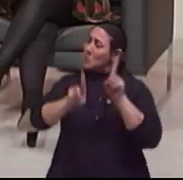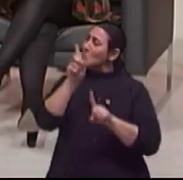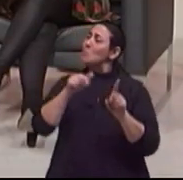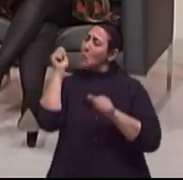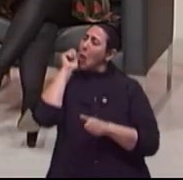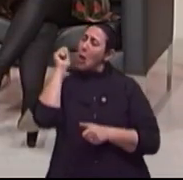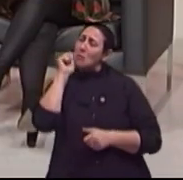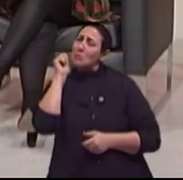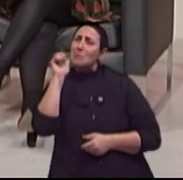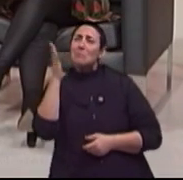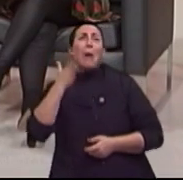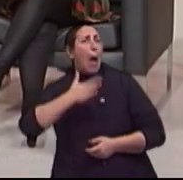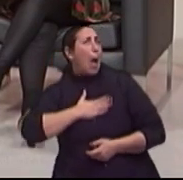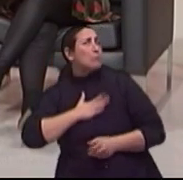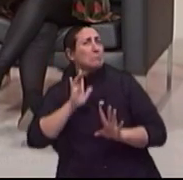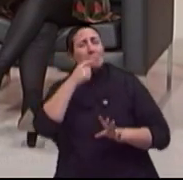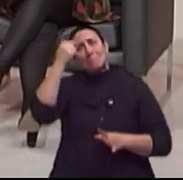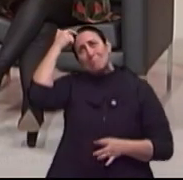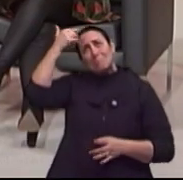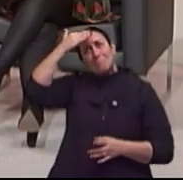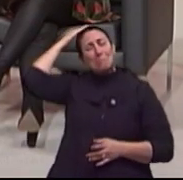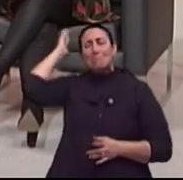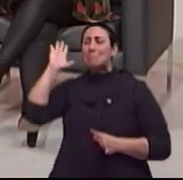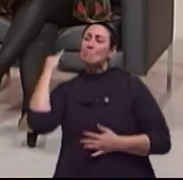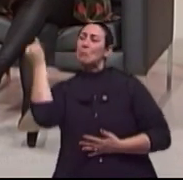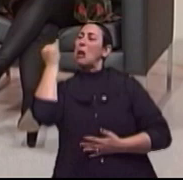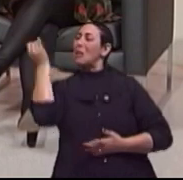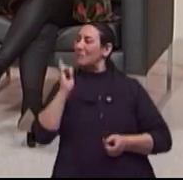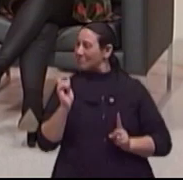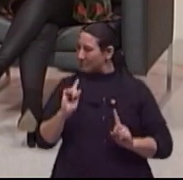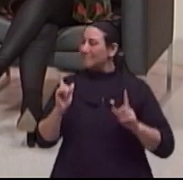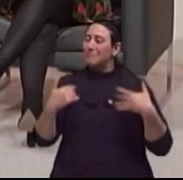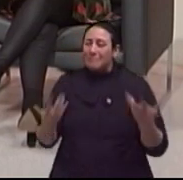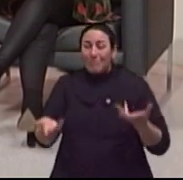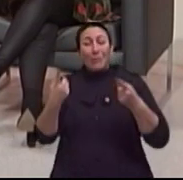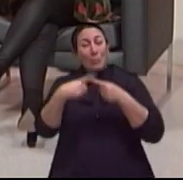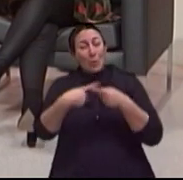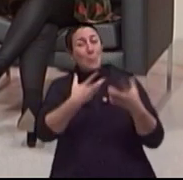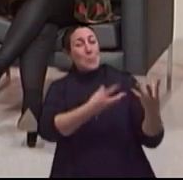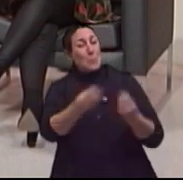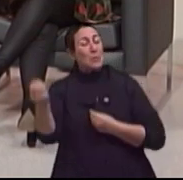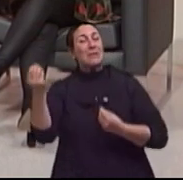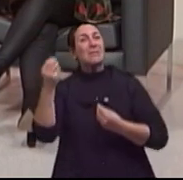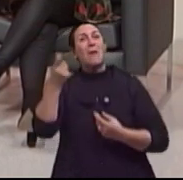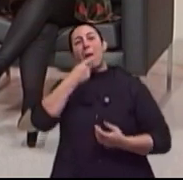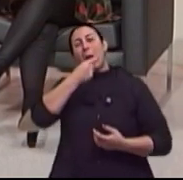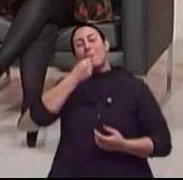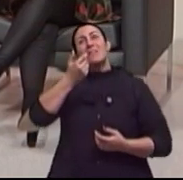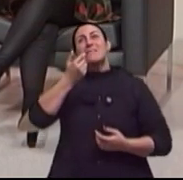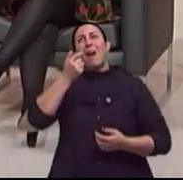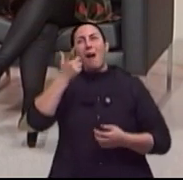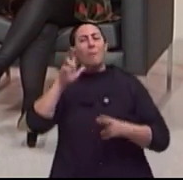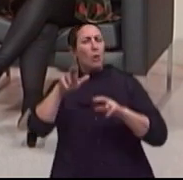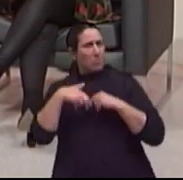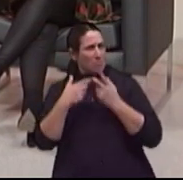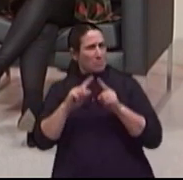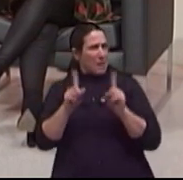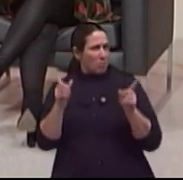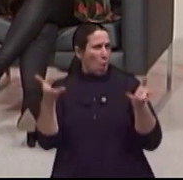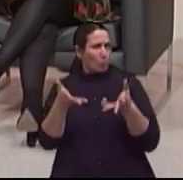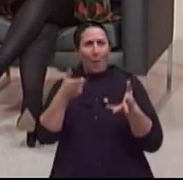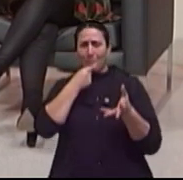a careca que vai fazer com que esse homem não tenha uma vida saudável mas os homens estão mais